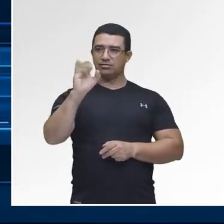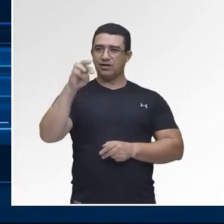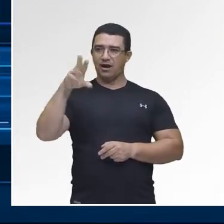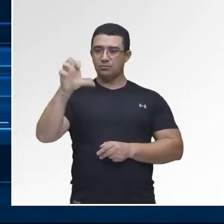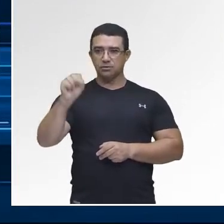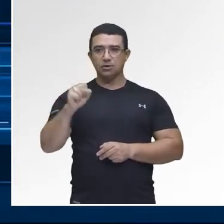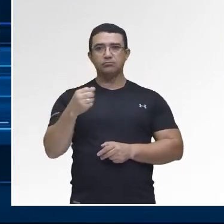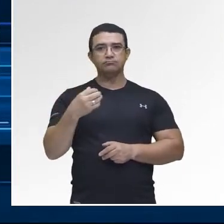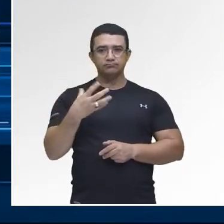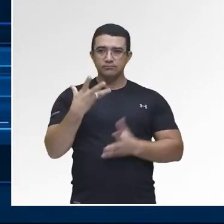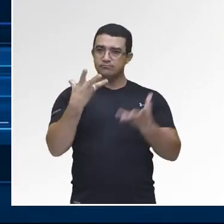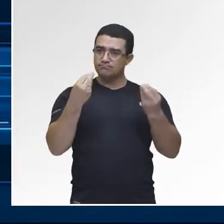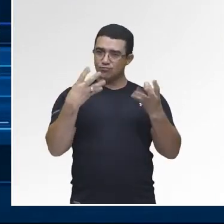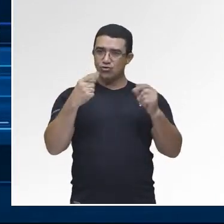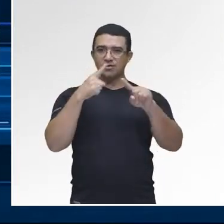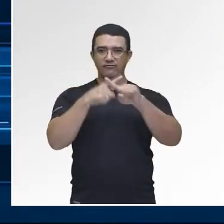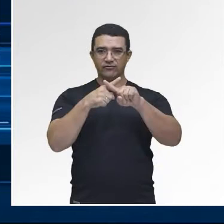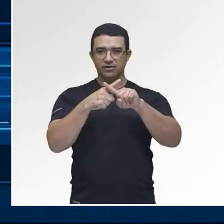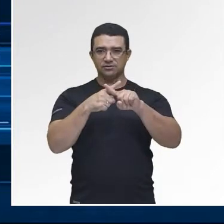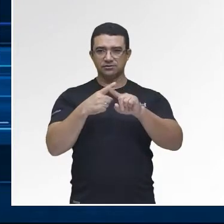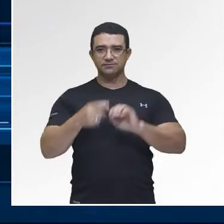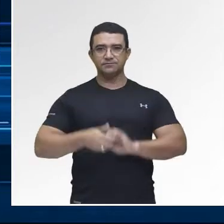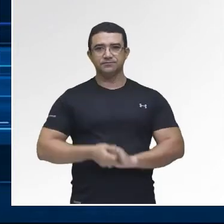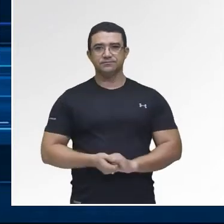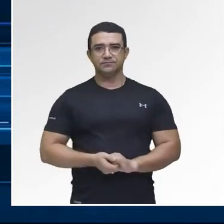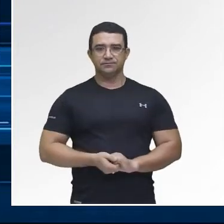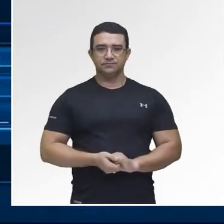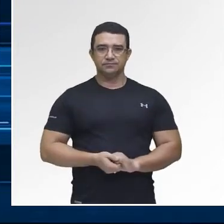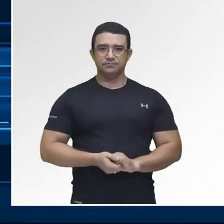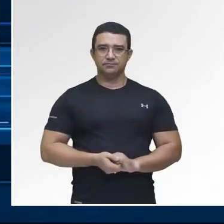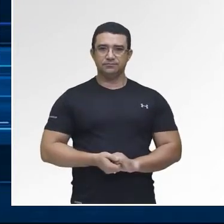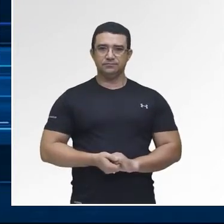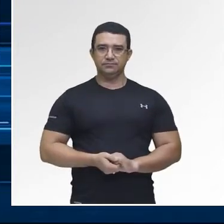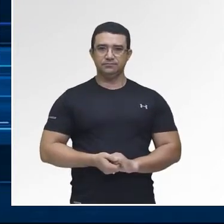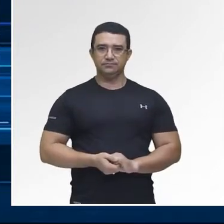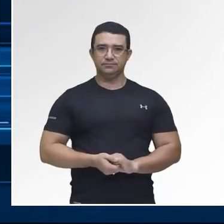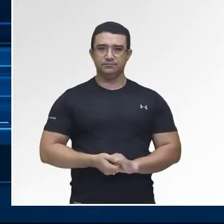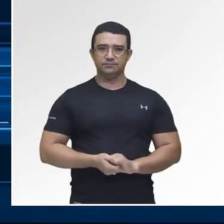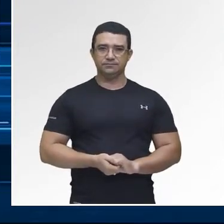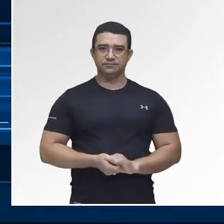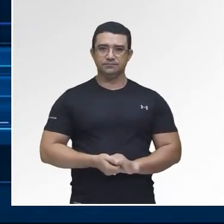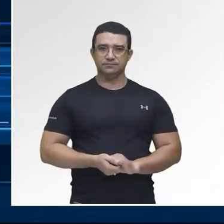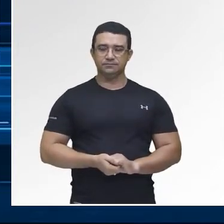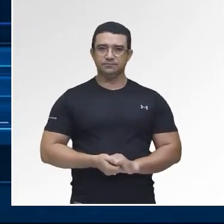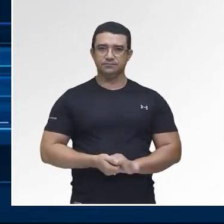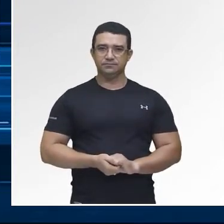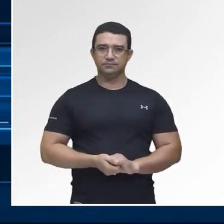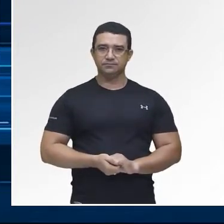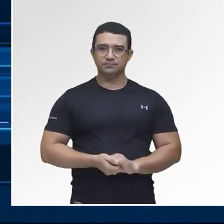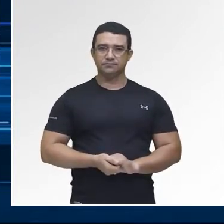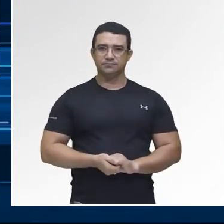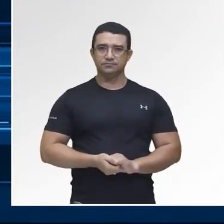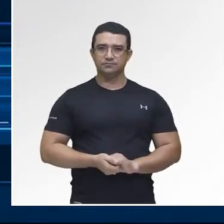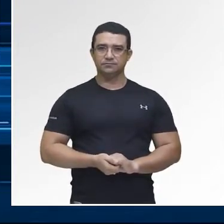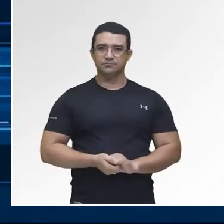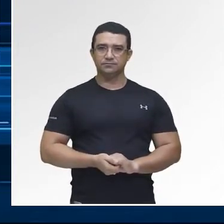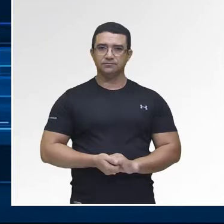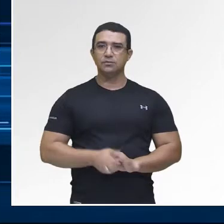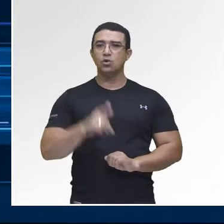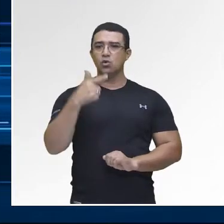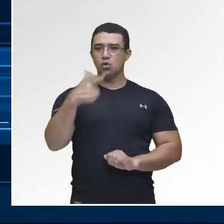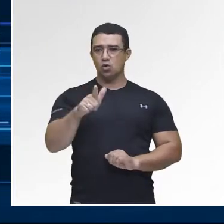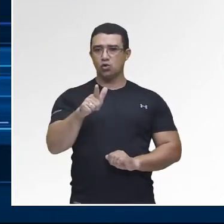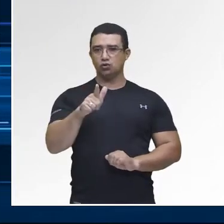vezes. Tá? Então, we have visited Portugal several times. Nós visitamos Portugal várias vezes. Uma outra situação